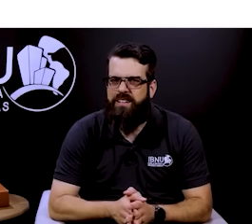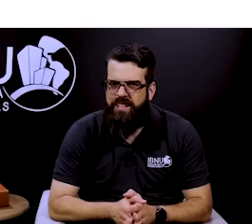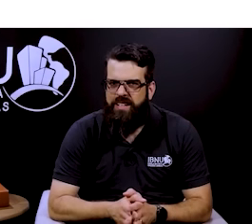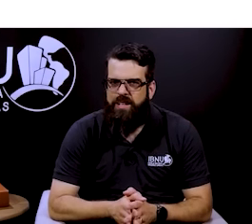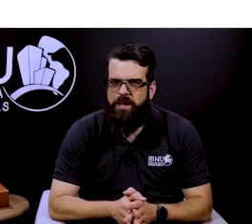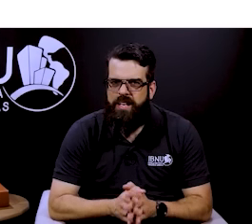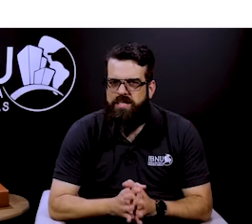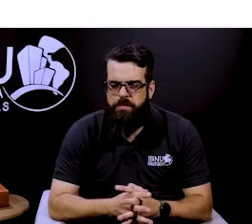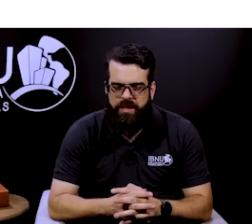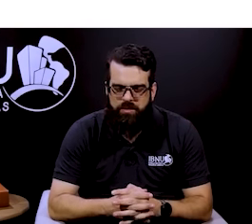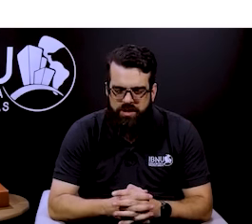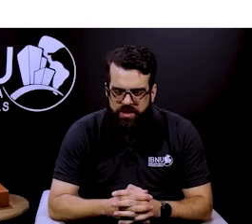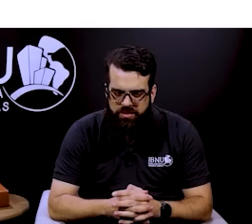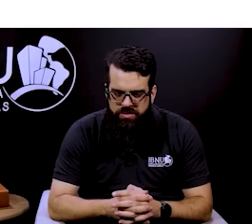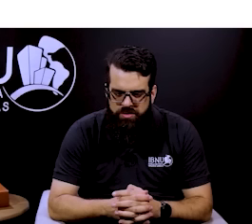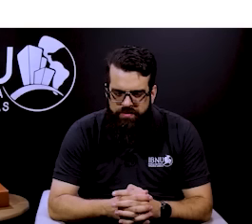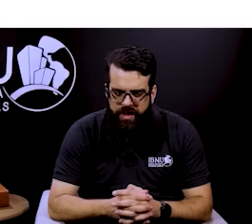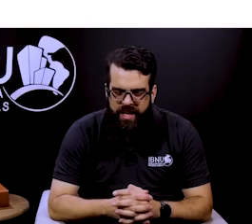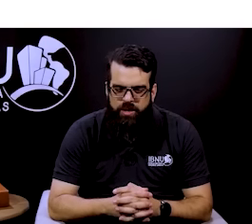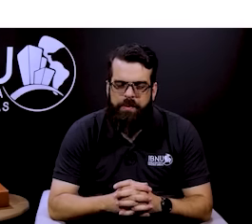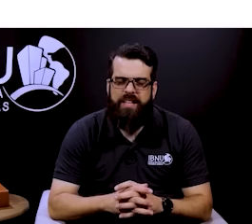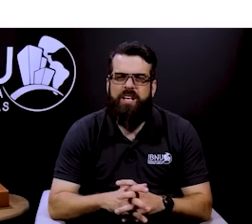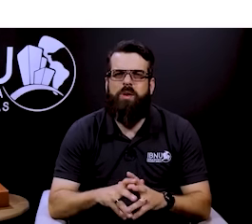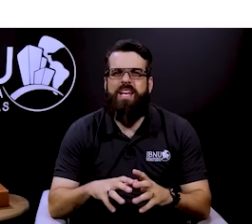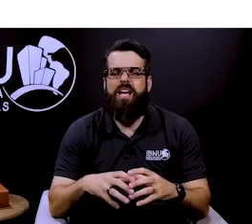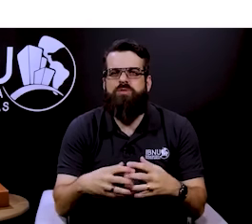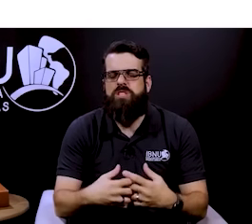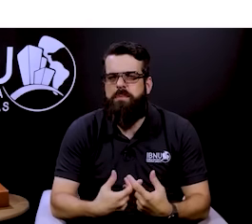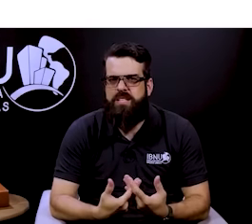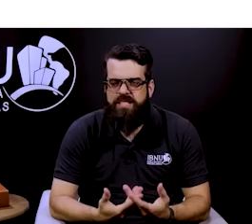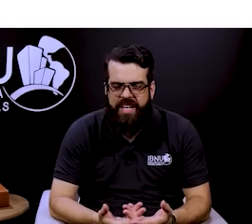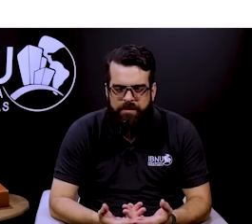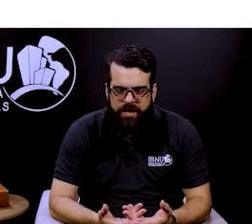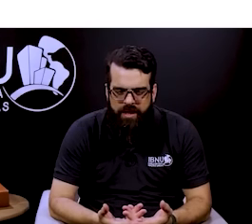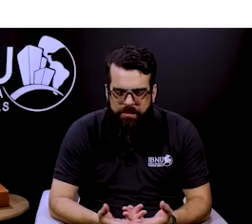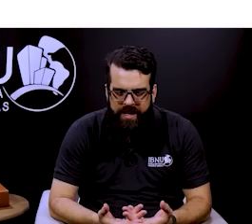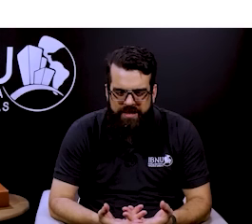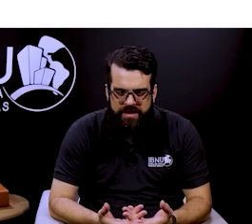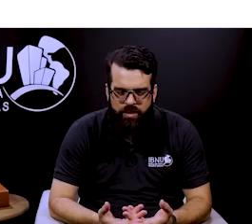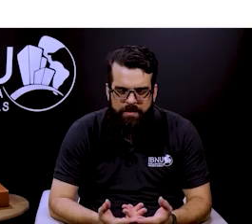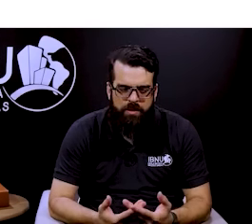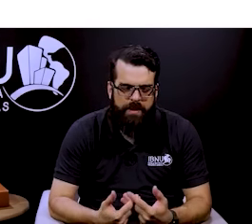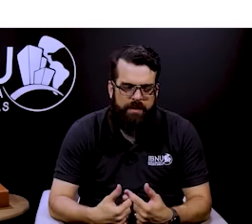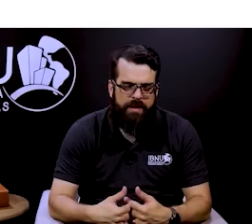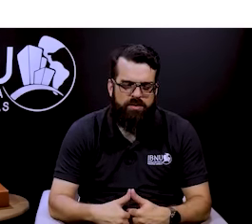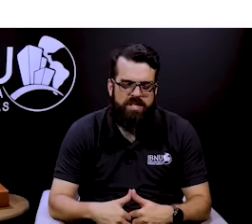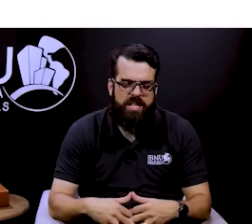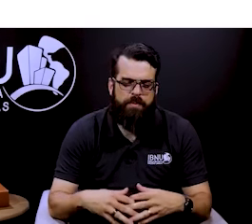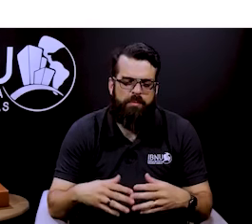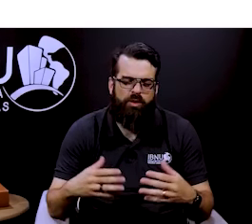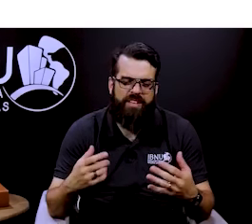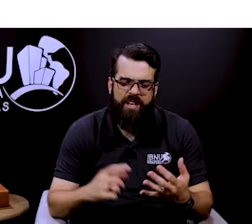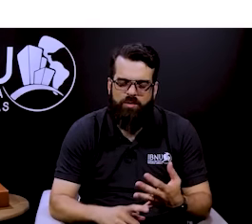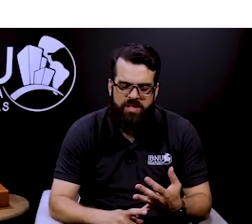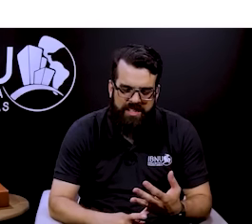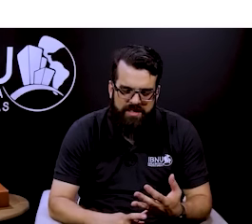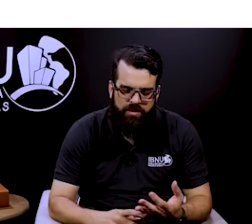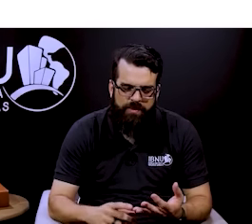receber esse perdão de Deus. E o perdão, ele é justamente esse caminho da paz, o caminho para a paz, ou seja, ele